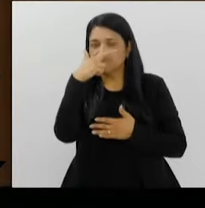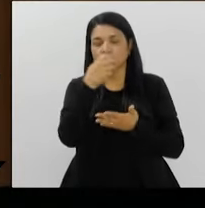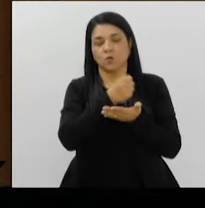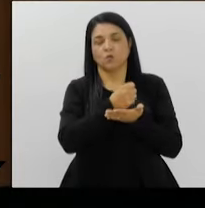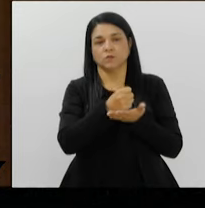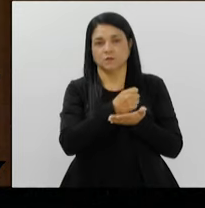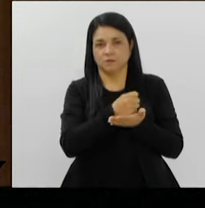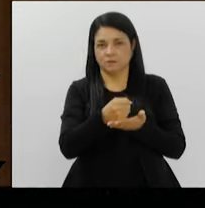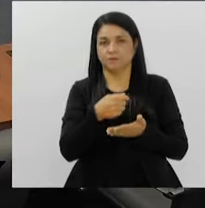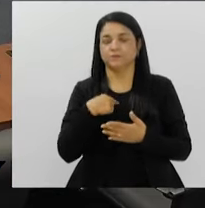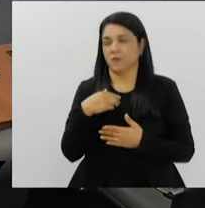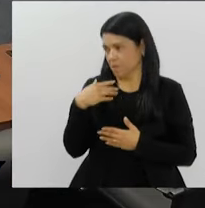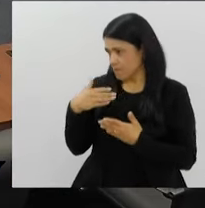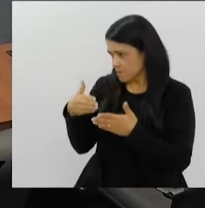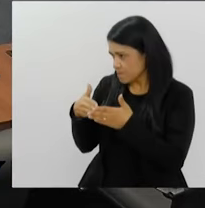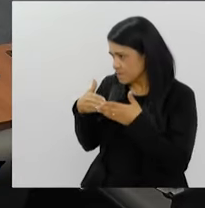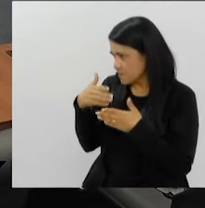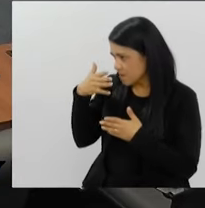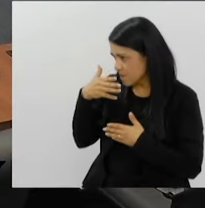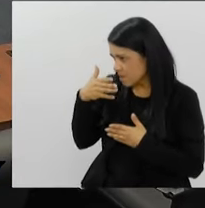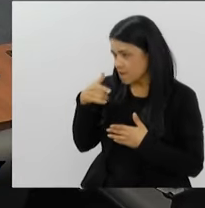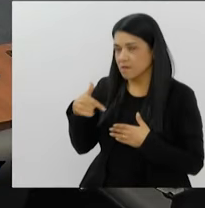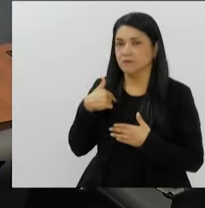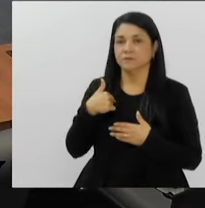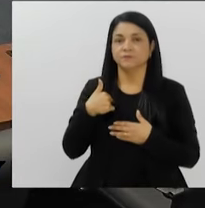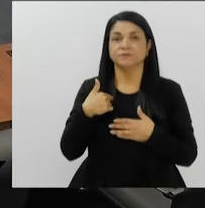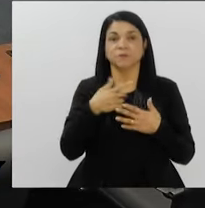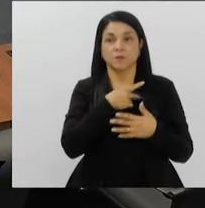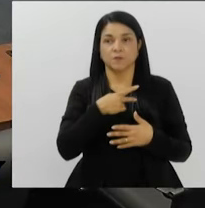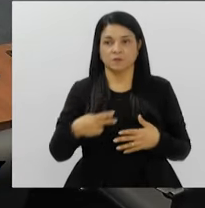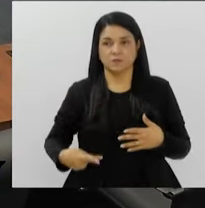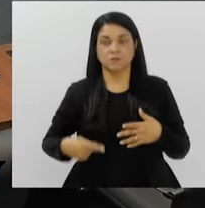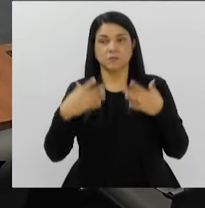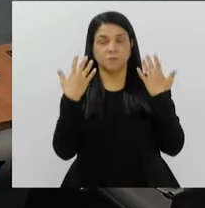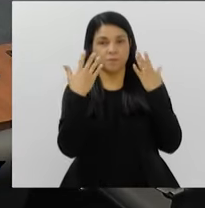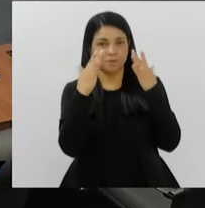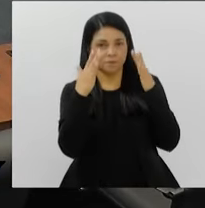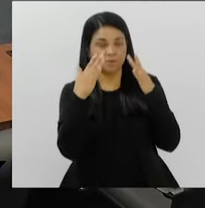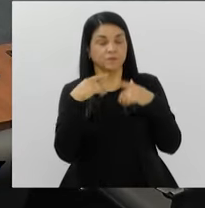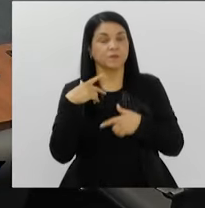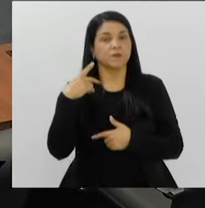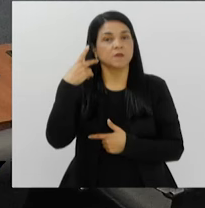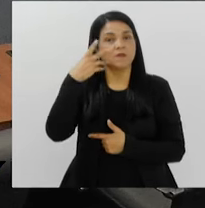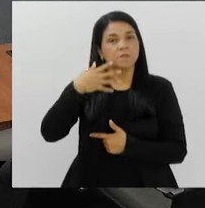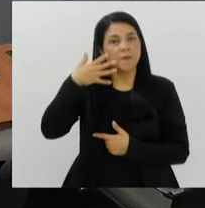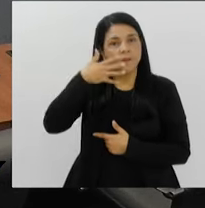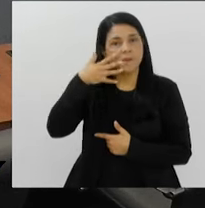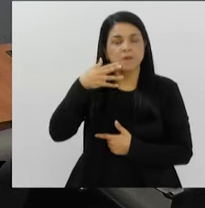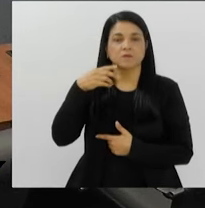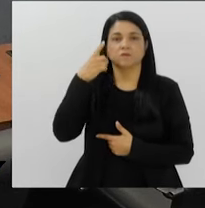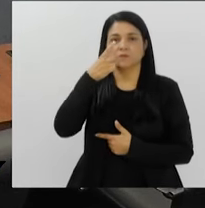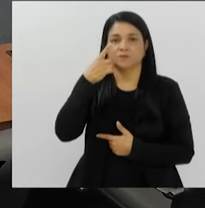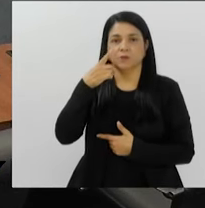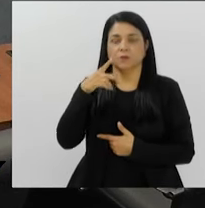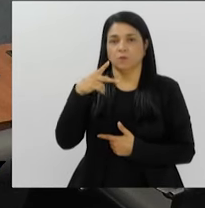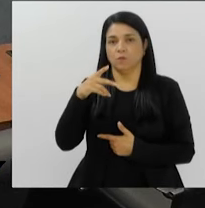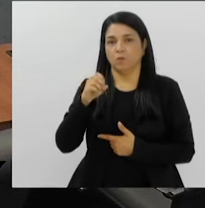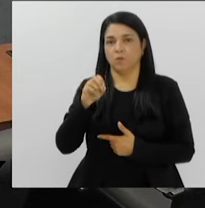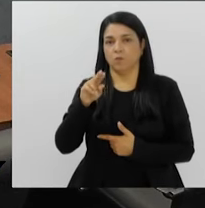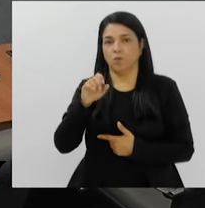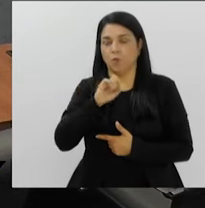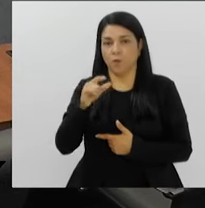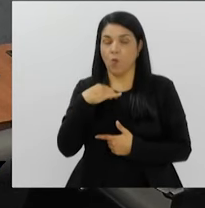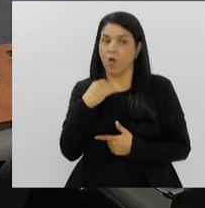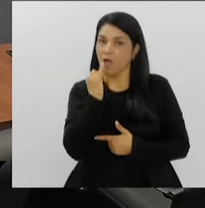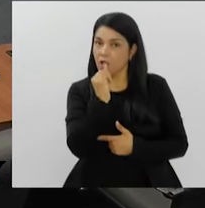permitiu a parte, deputado? Senhora presidente, eu quero aqui parabenizar a fala do deputado Felipe Poubel e dar um recadinho para Águas do